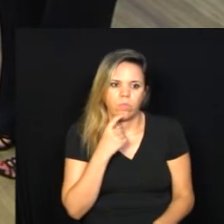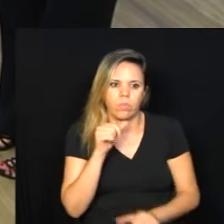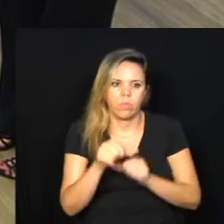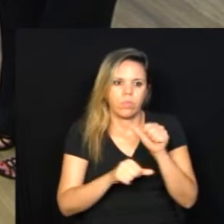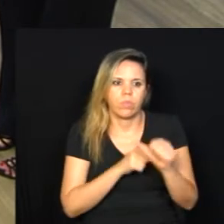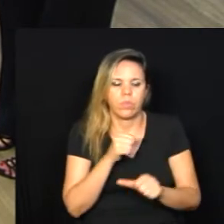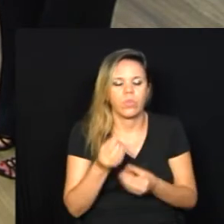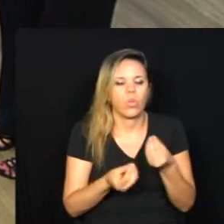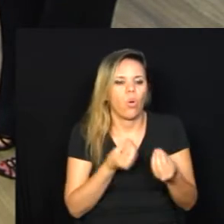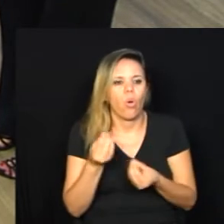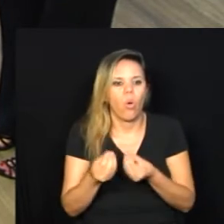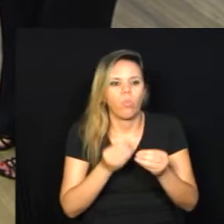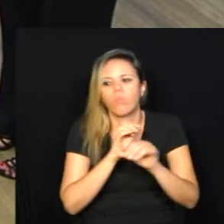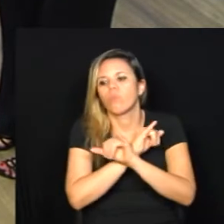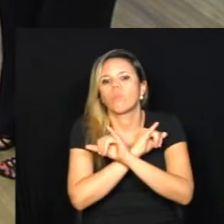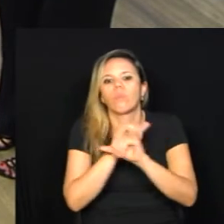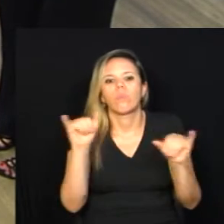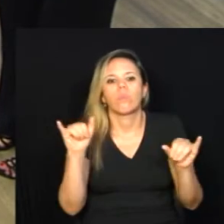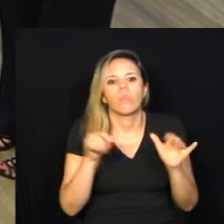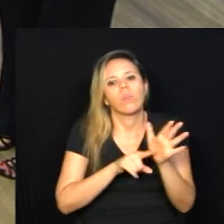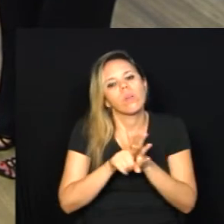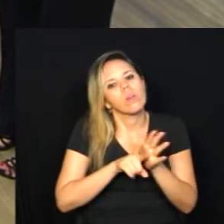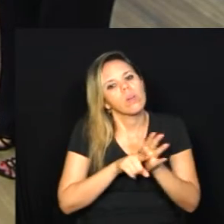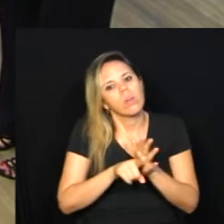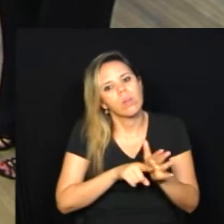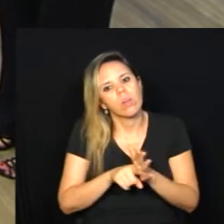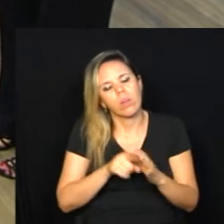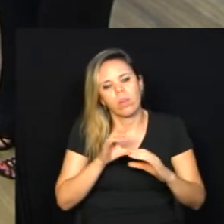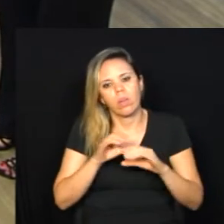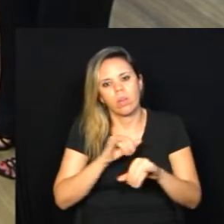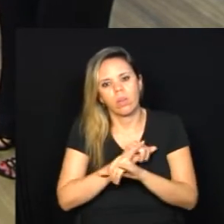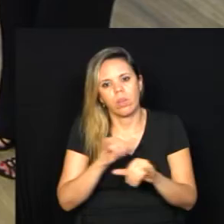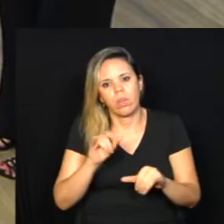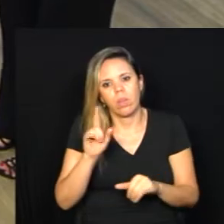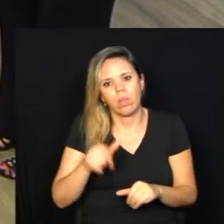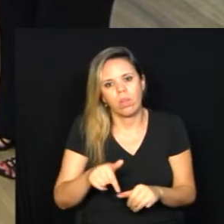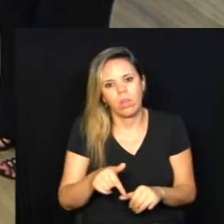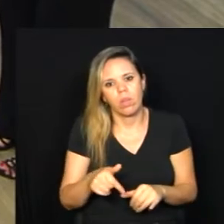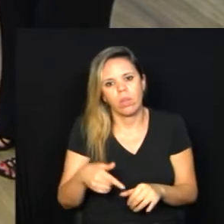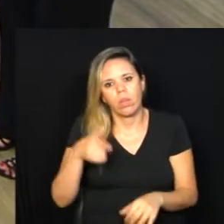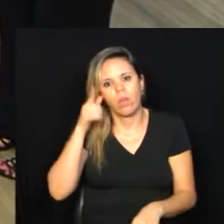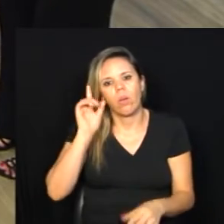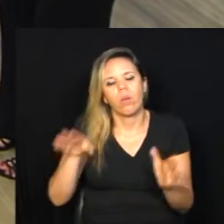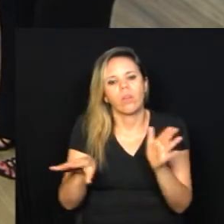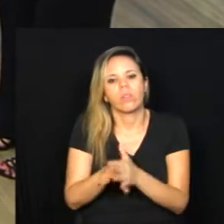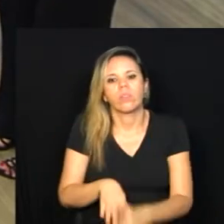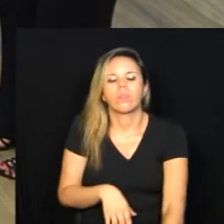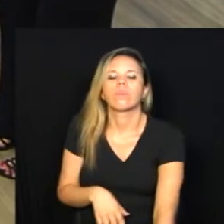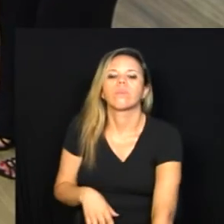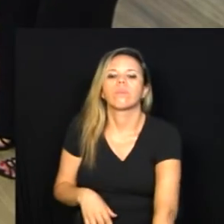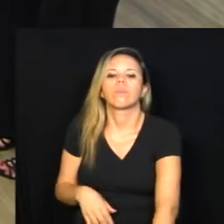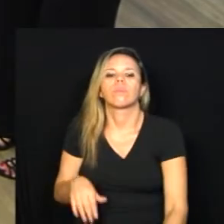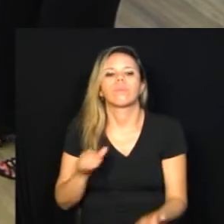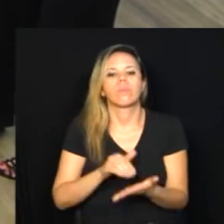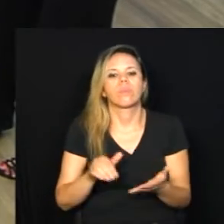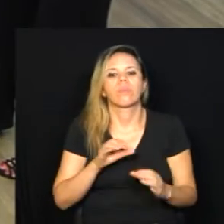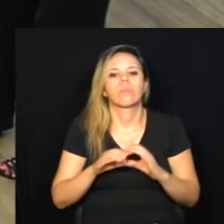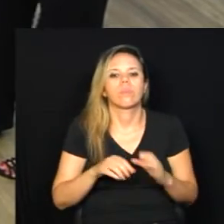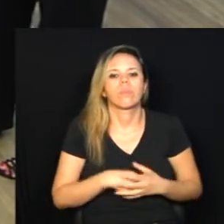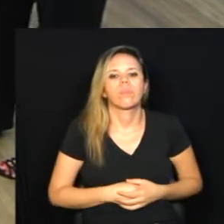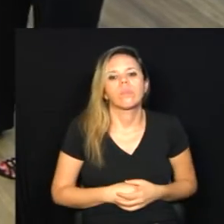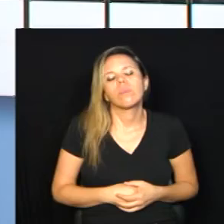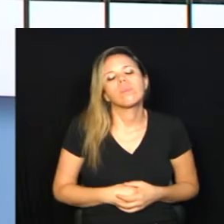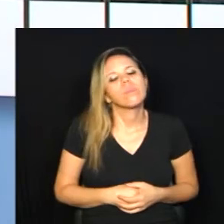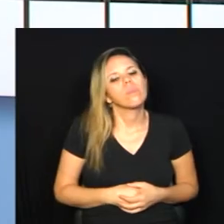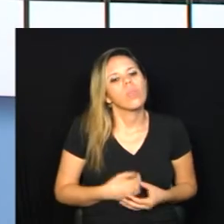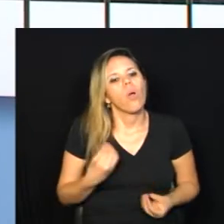a forma de divulgar esta estatística. O comunicado, isso mesmo, veio ontem pela Secretaria de Comunicação e